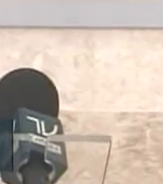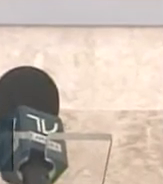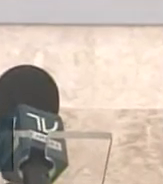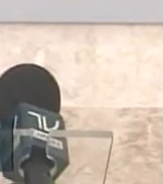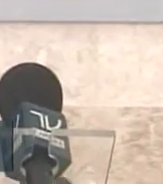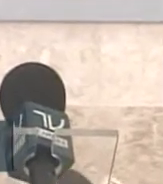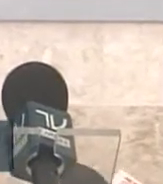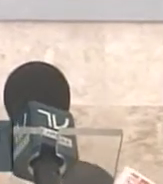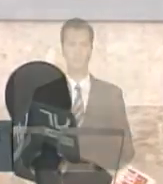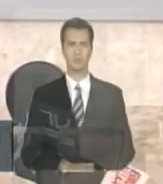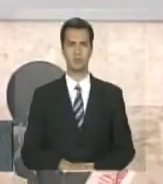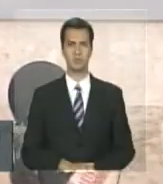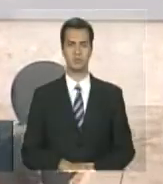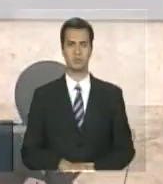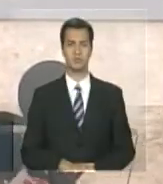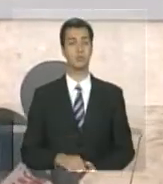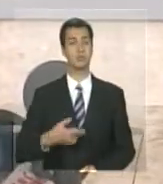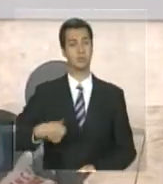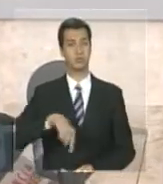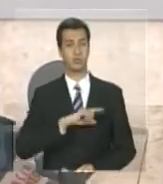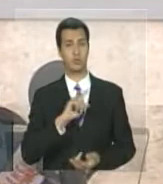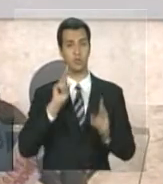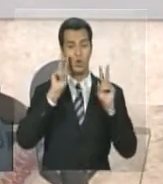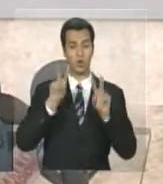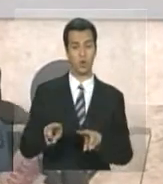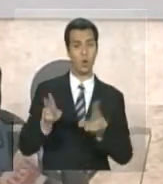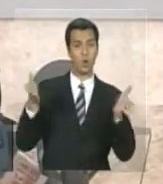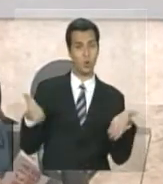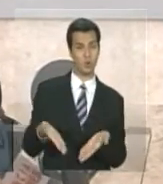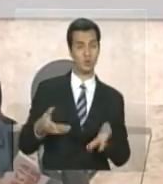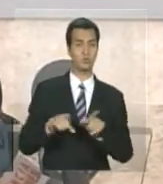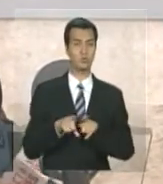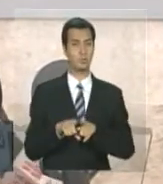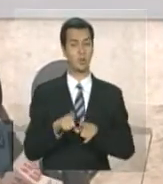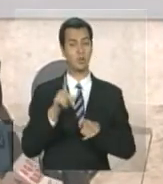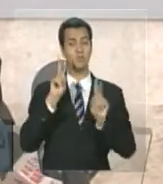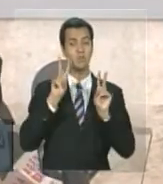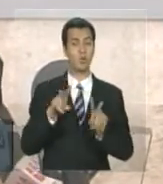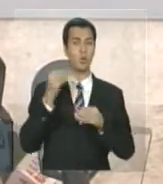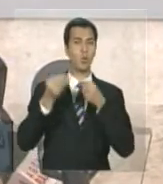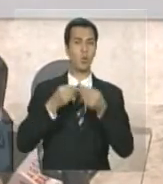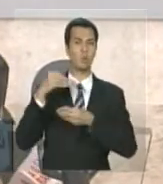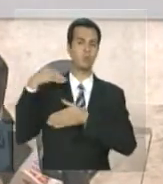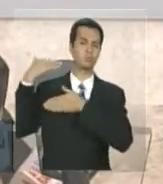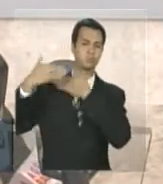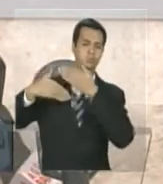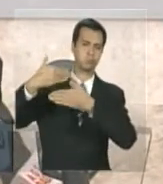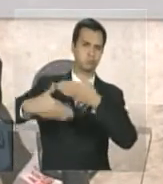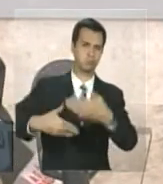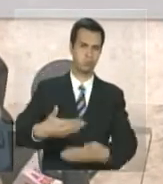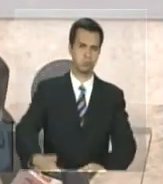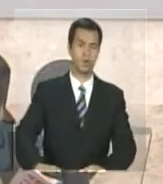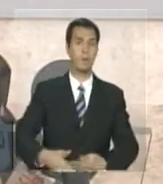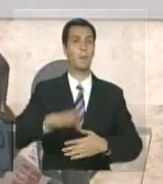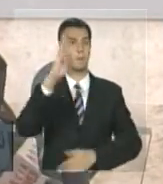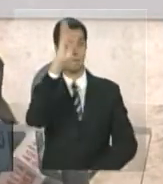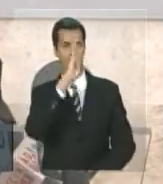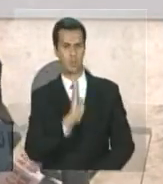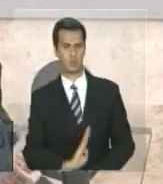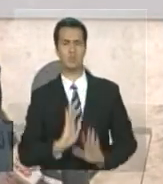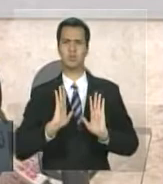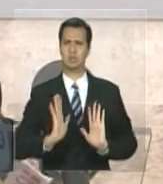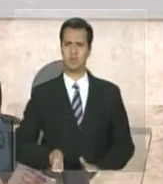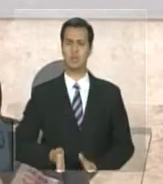Olha, uma coisa é a gente olhar a situação hoje, outra coisa é a gente olhar a evolução que nós tivemos. O Brasil, reconhecidamente por